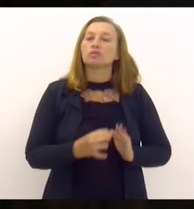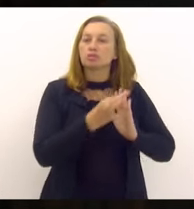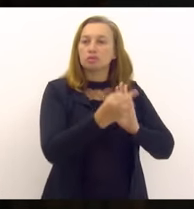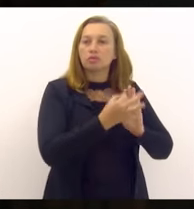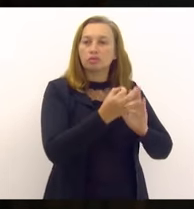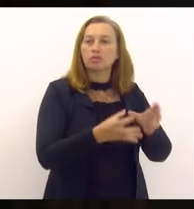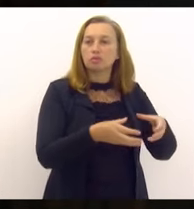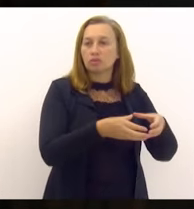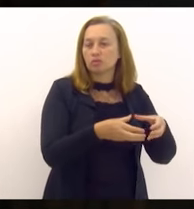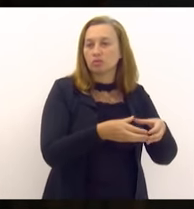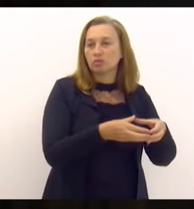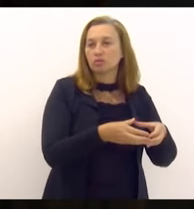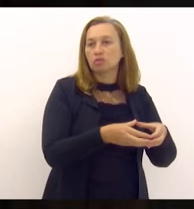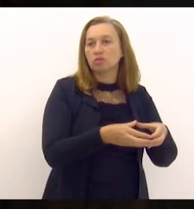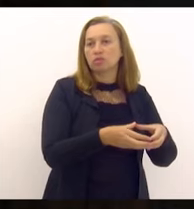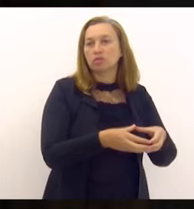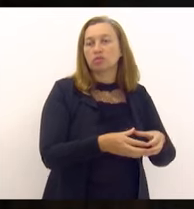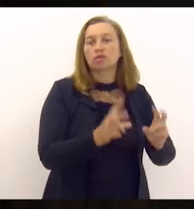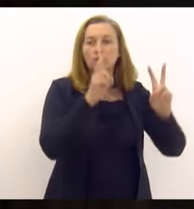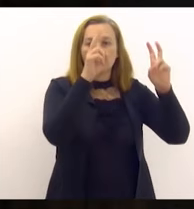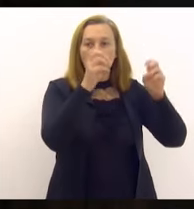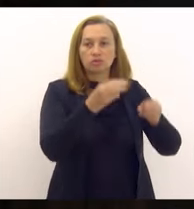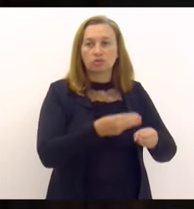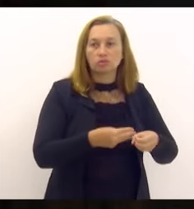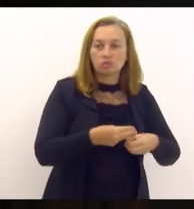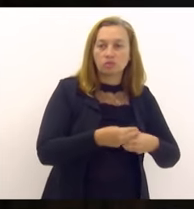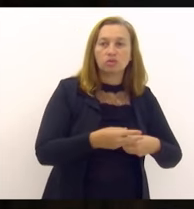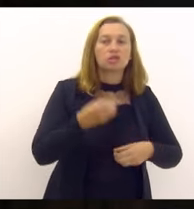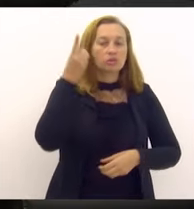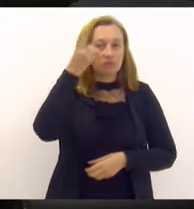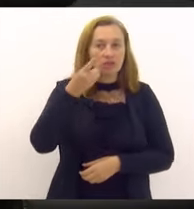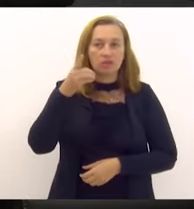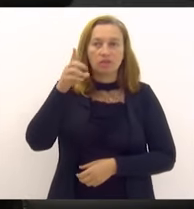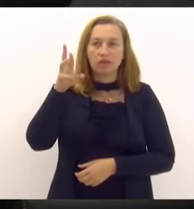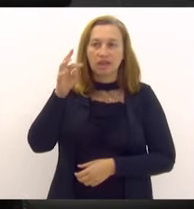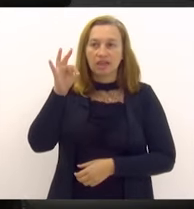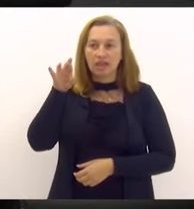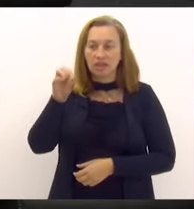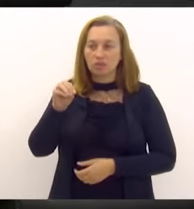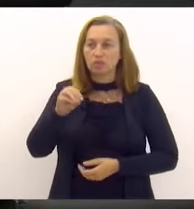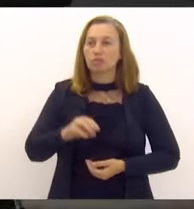parecer pela Comissão de Assuntos Municipais, deputado Renato Machado.